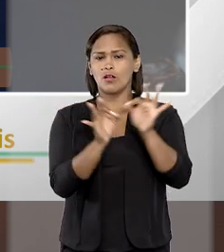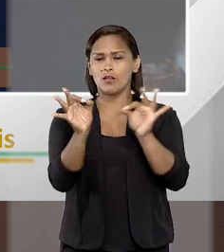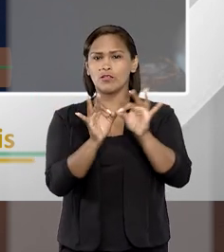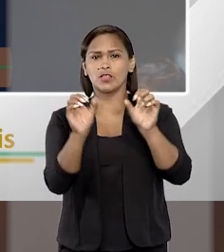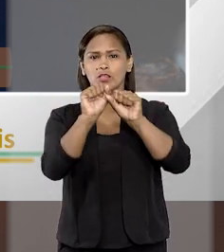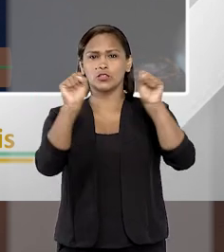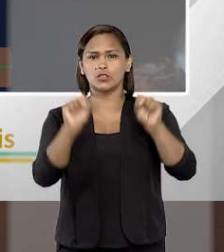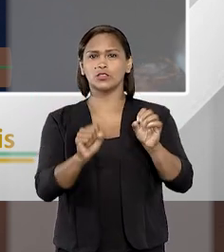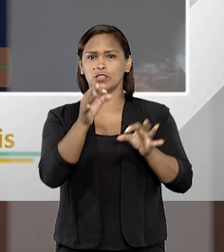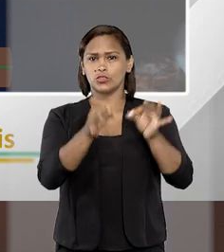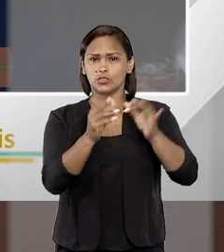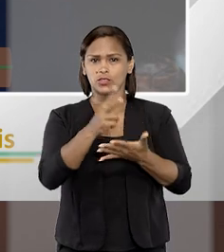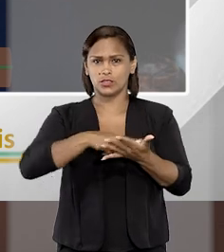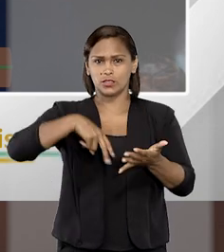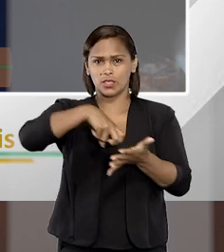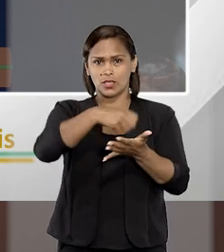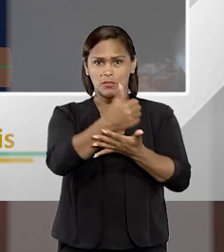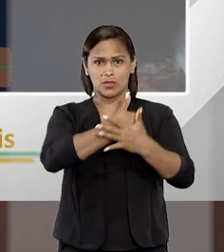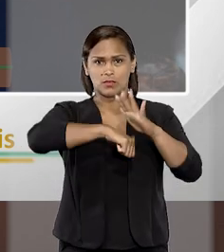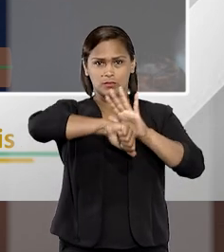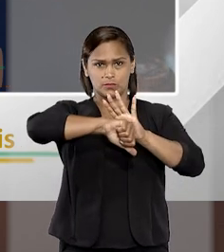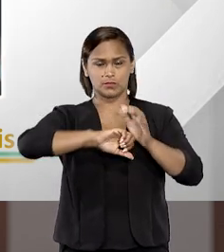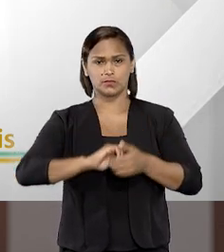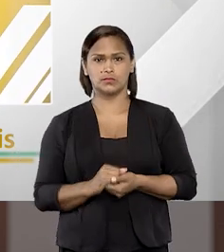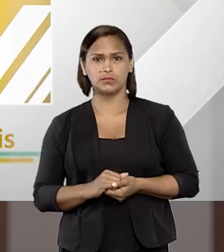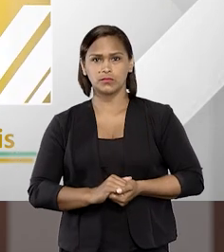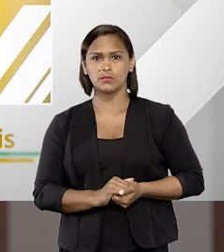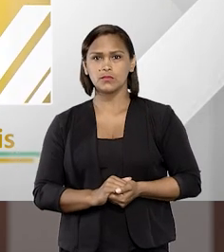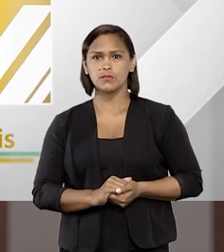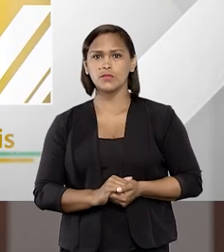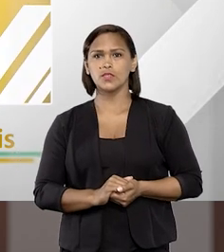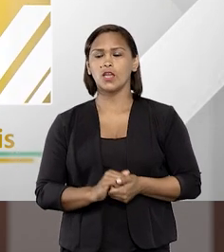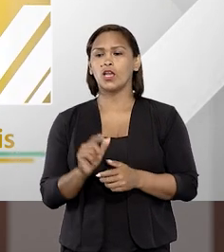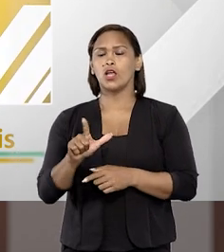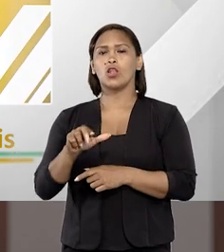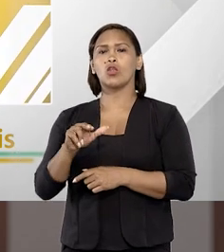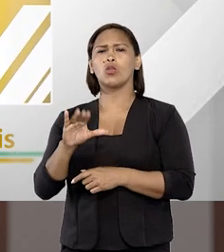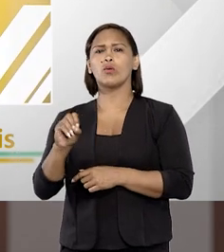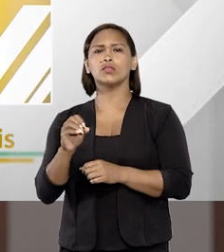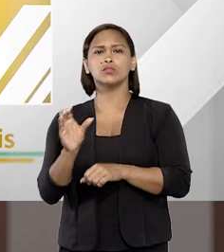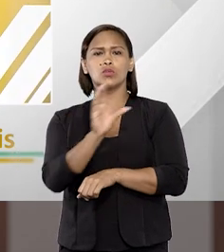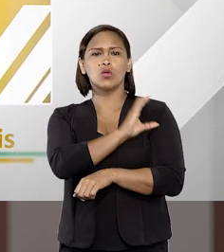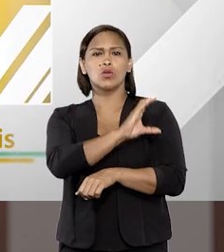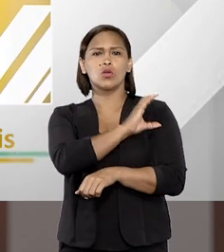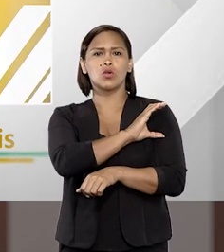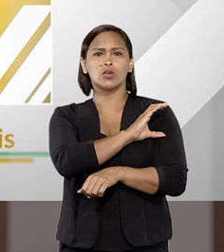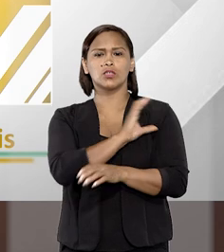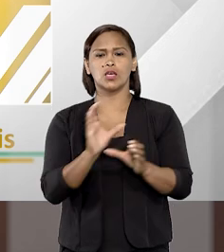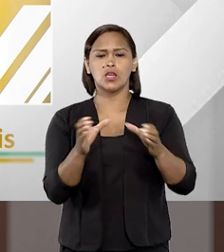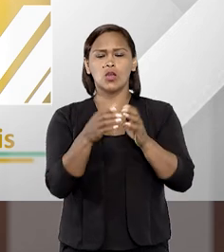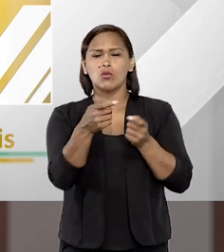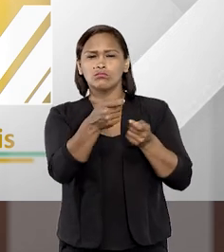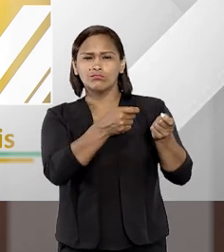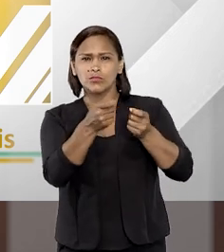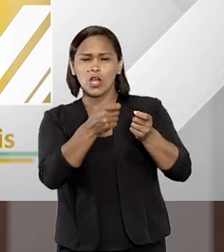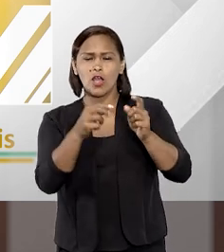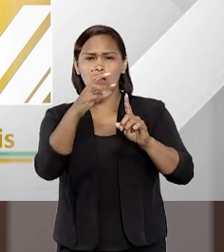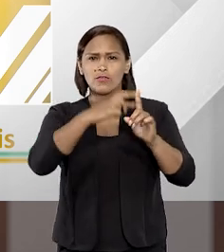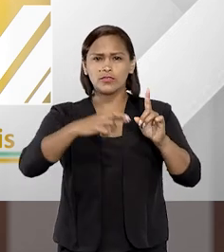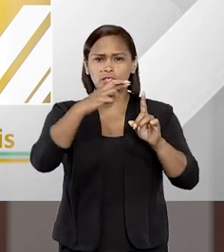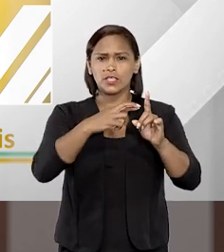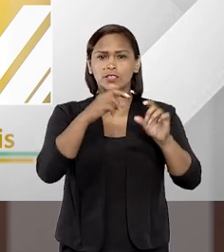do sistema de Justiça Criminal Dr manfred o senhor coordena o departamento de monitoramento e fiscalização